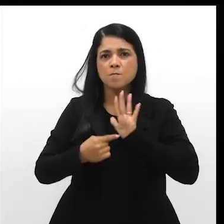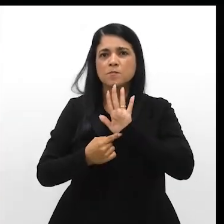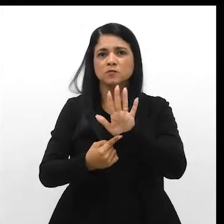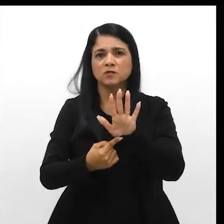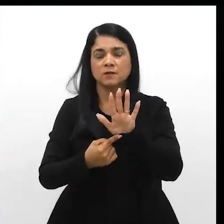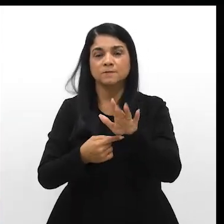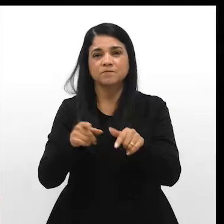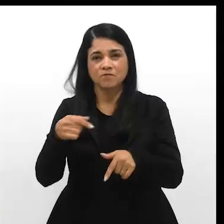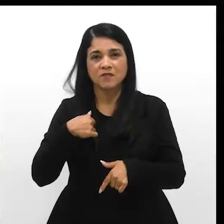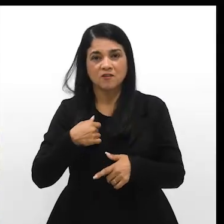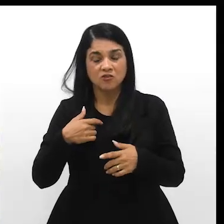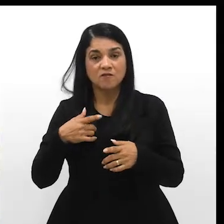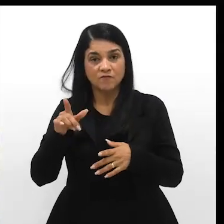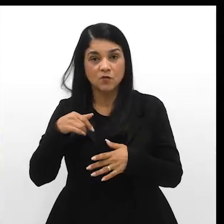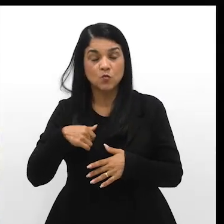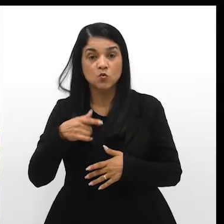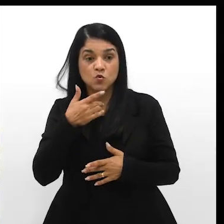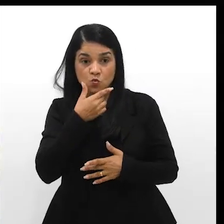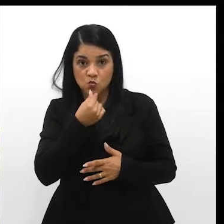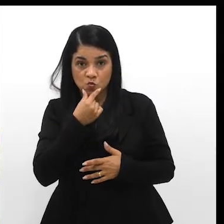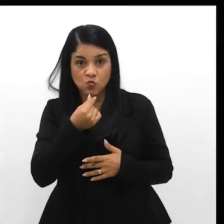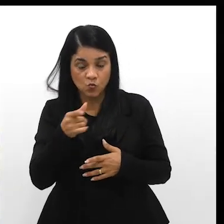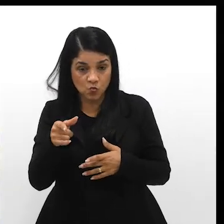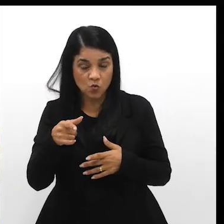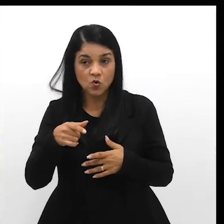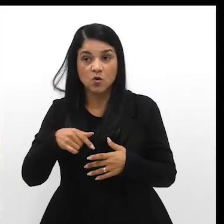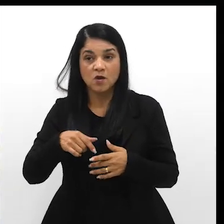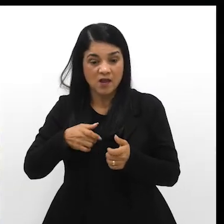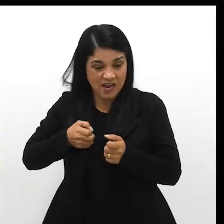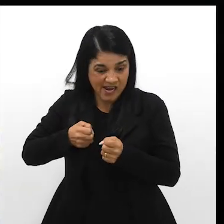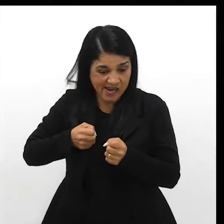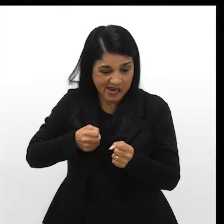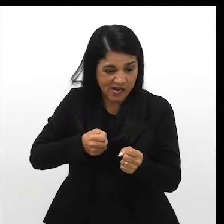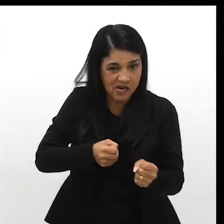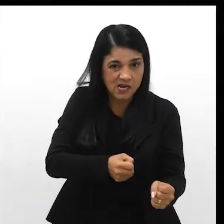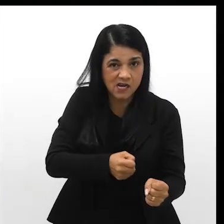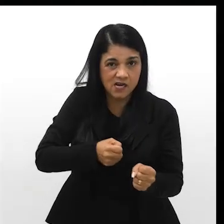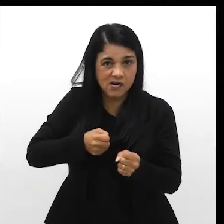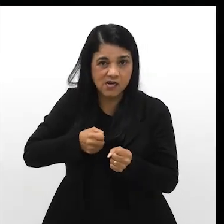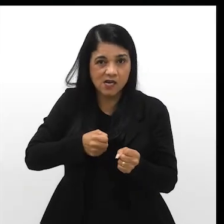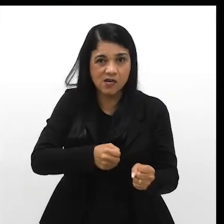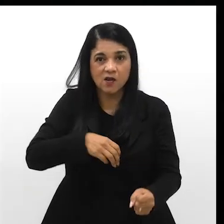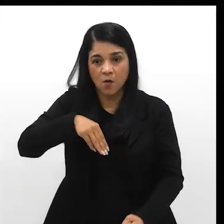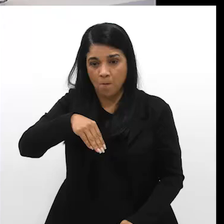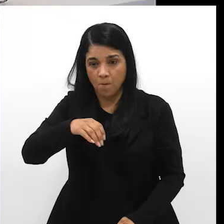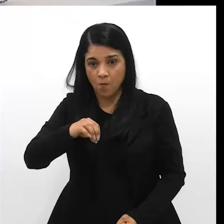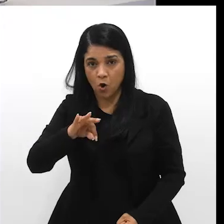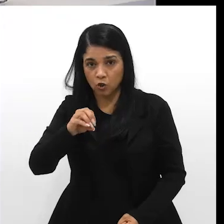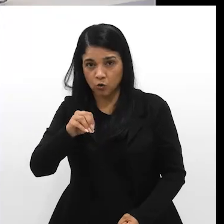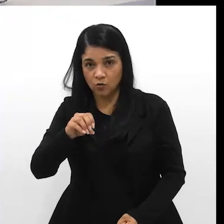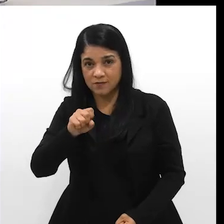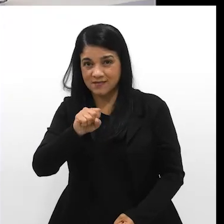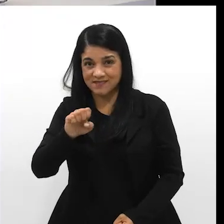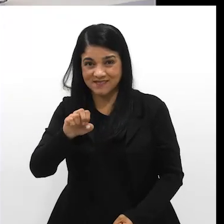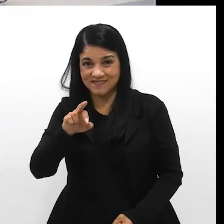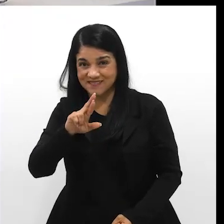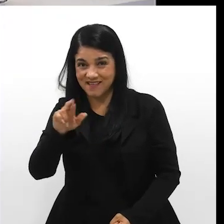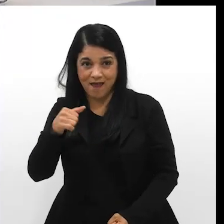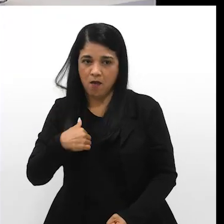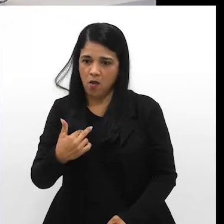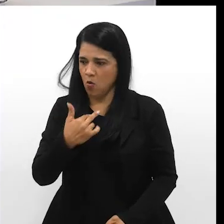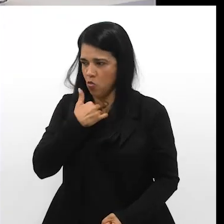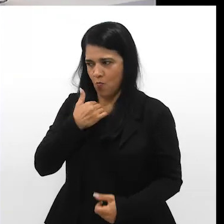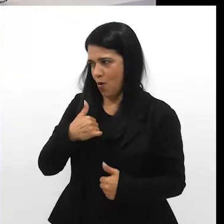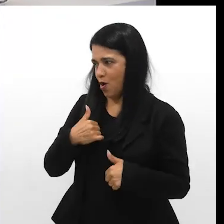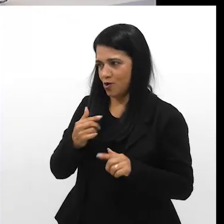por mim. Eu já vi o Rodrigo Bonan cortar isopor com motosserra. Falei, que é isso, meu Rodrigo? Deus. Pareceu o Jason. Eu não posso fazer